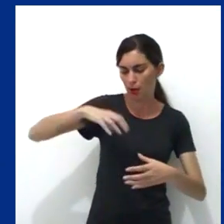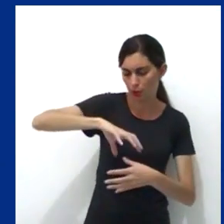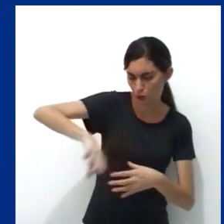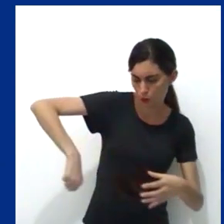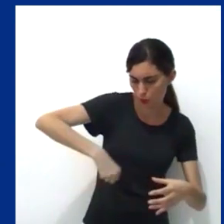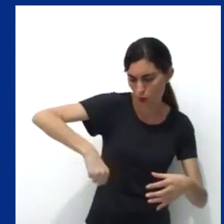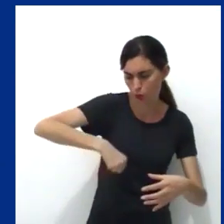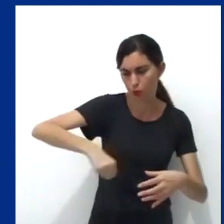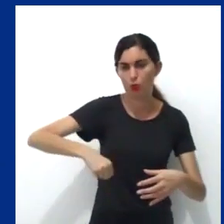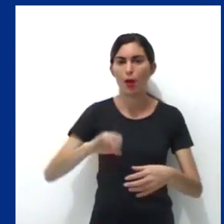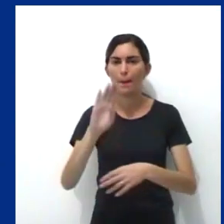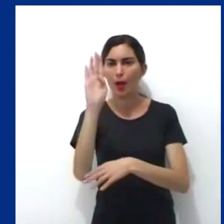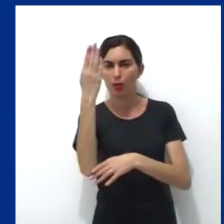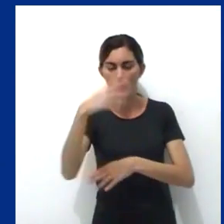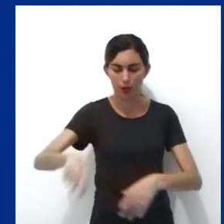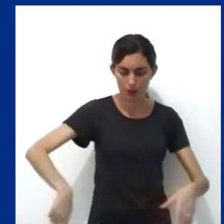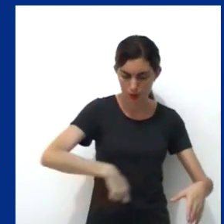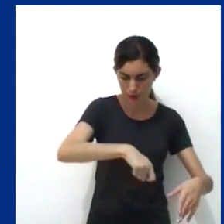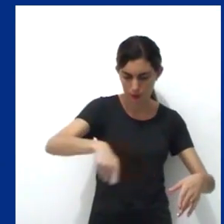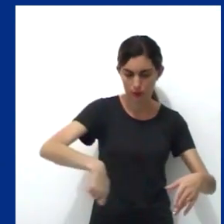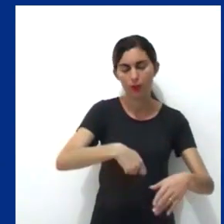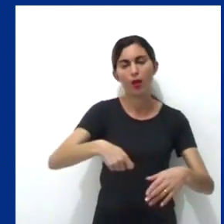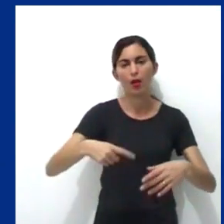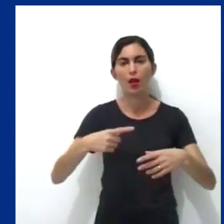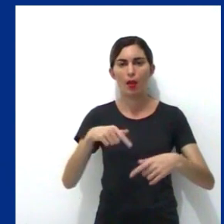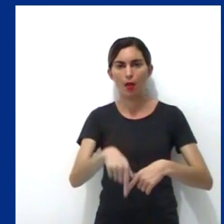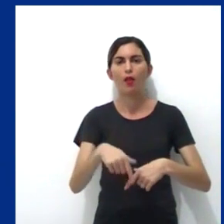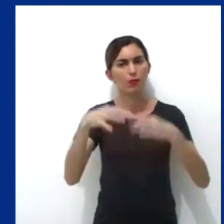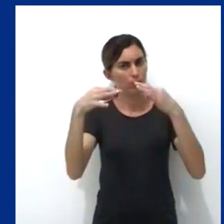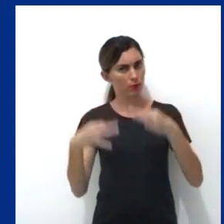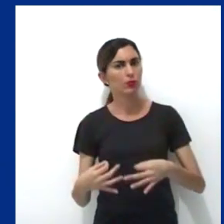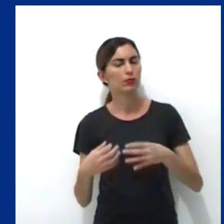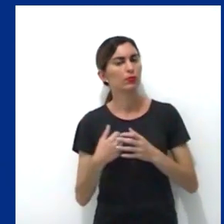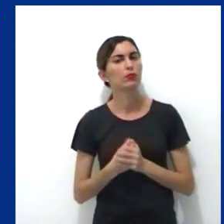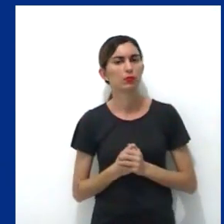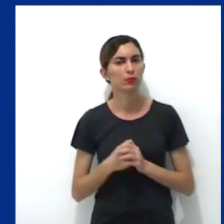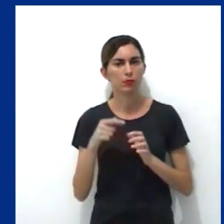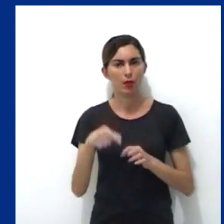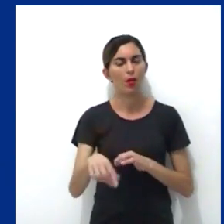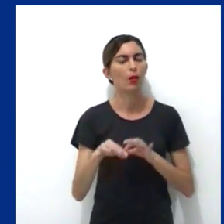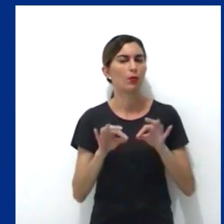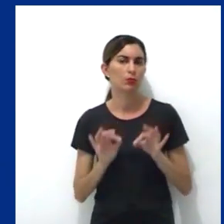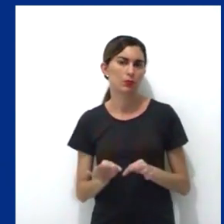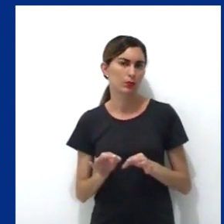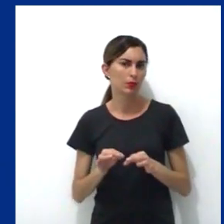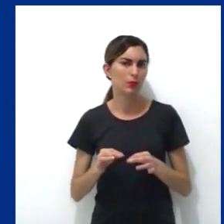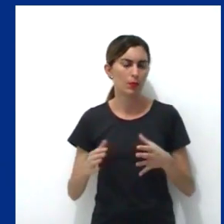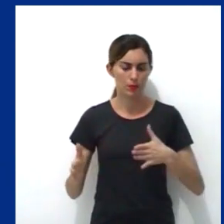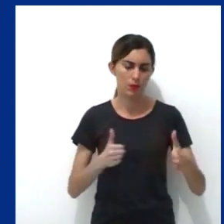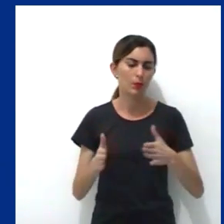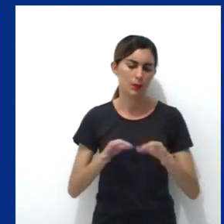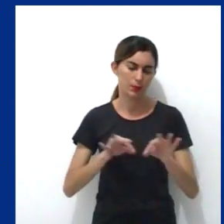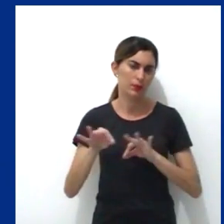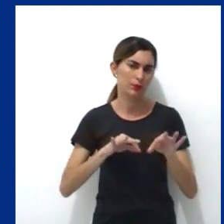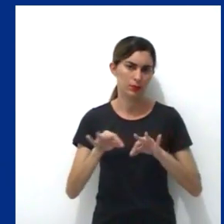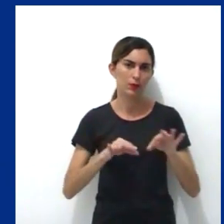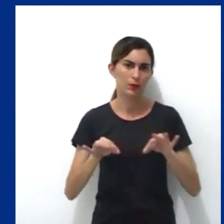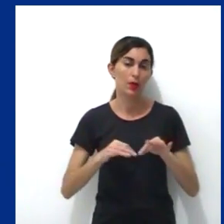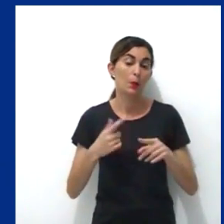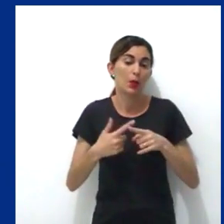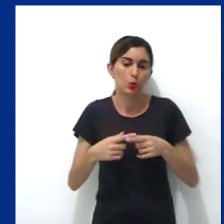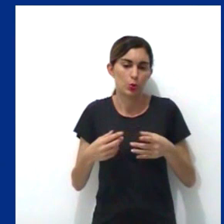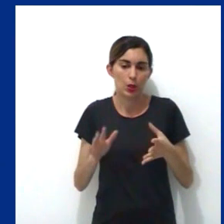primeira situação que eu estou trazendo para vocês aí é uma cozinheira preparando canjica. Ela está preparando ali usando uma panela de metal,